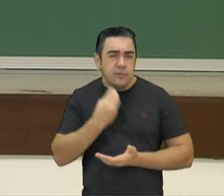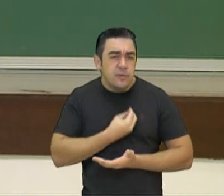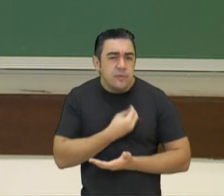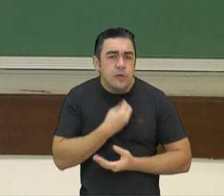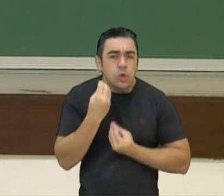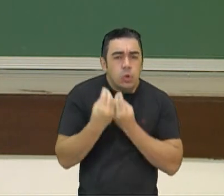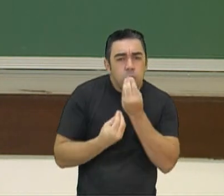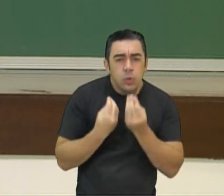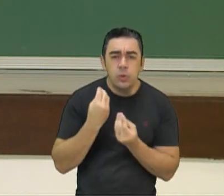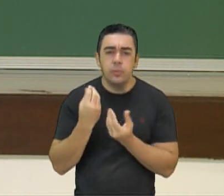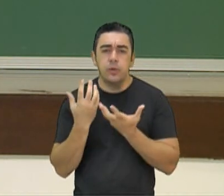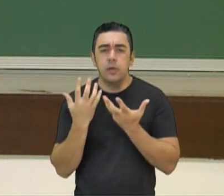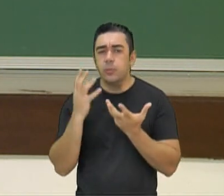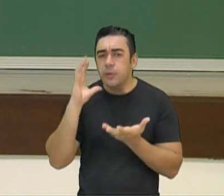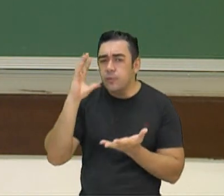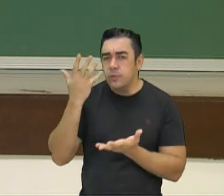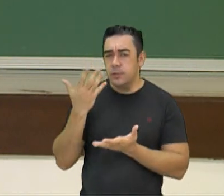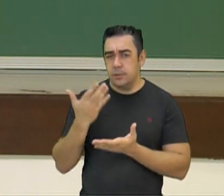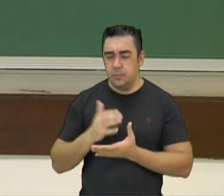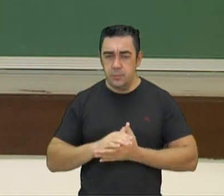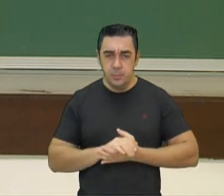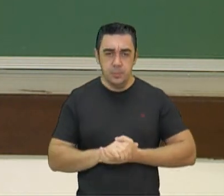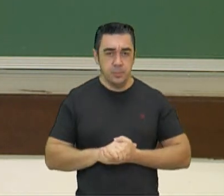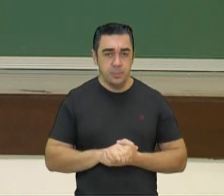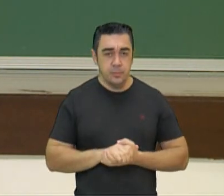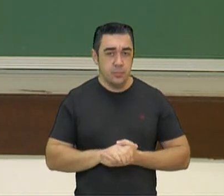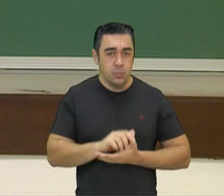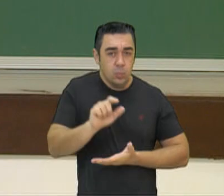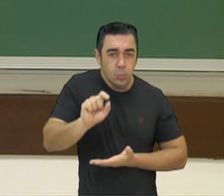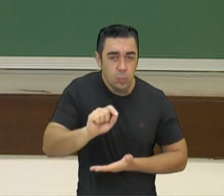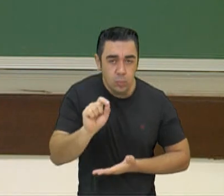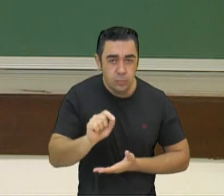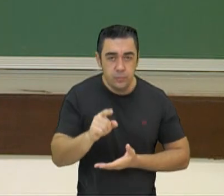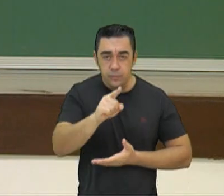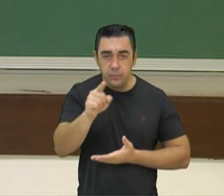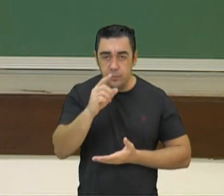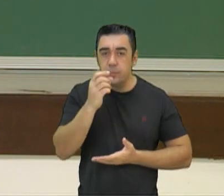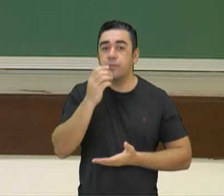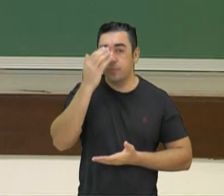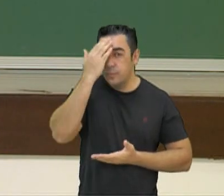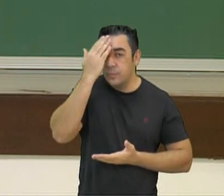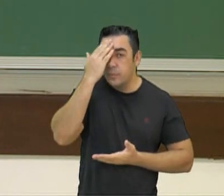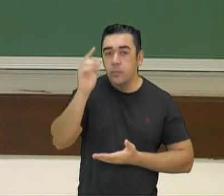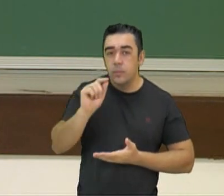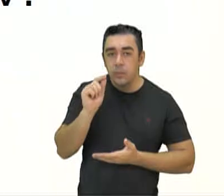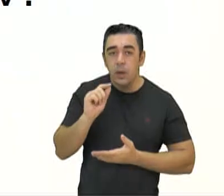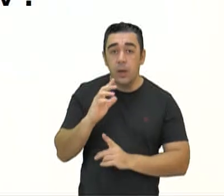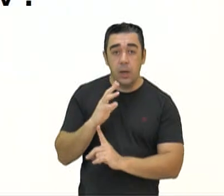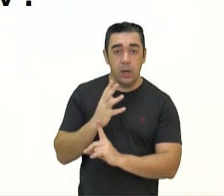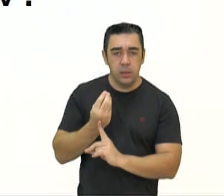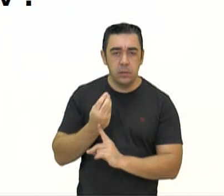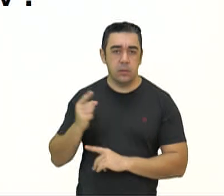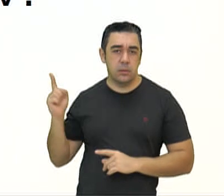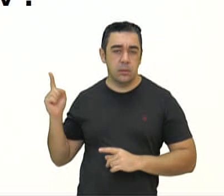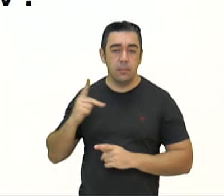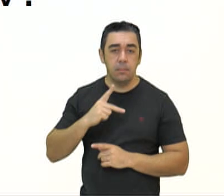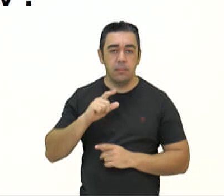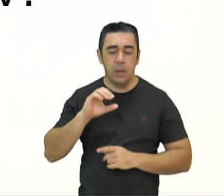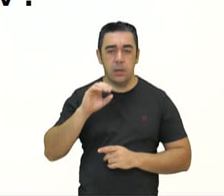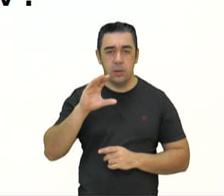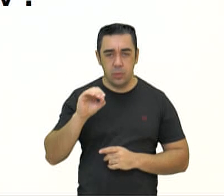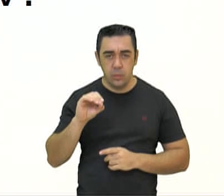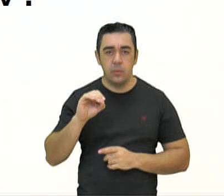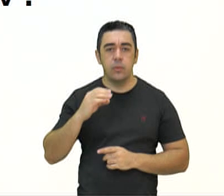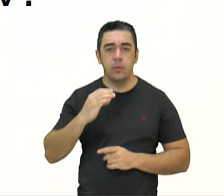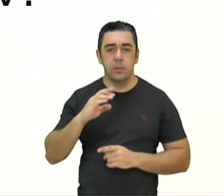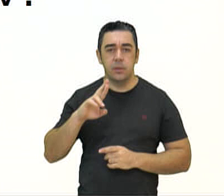estava acontecendo, tá? O que é bom você saber nessa arte aqui? A arte paleocristã,